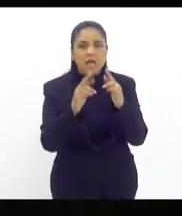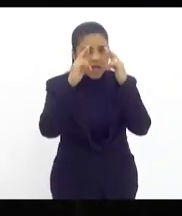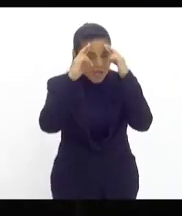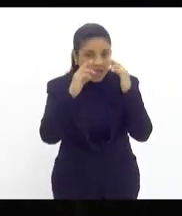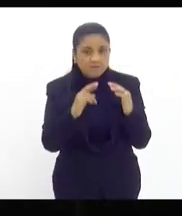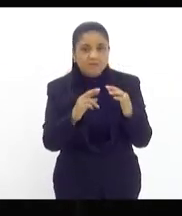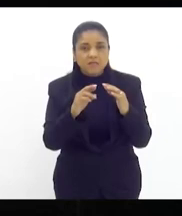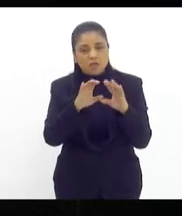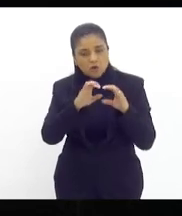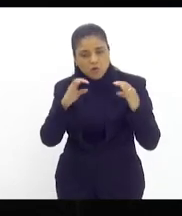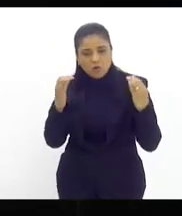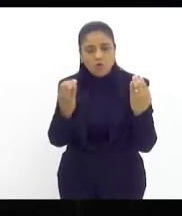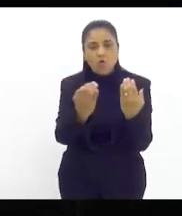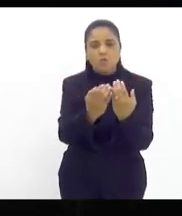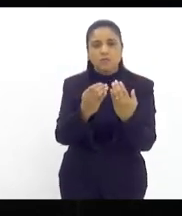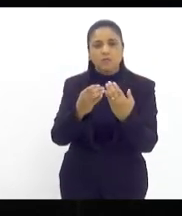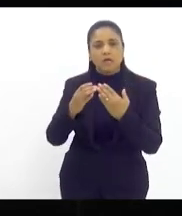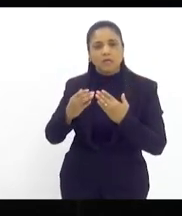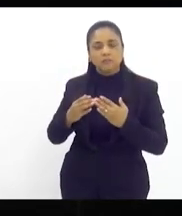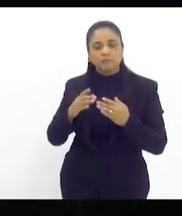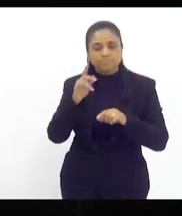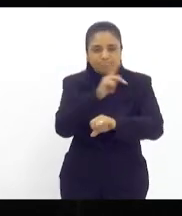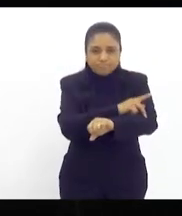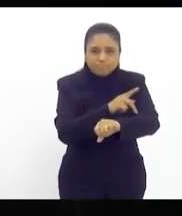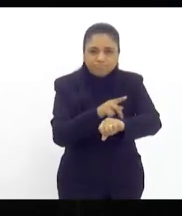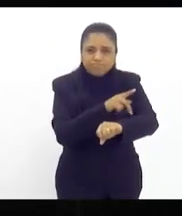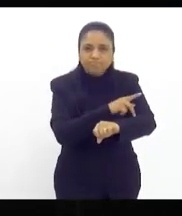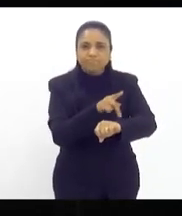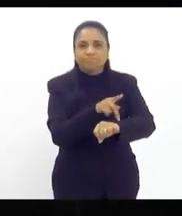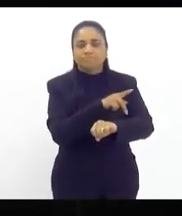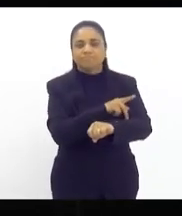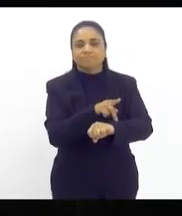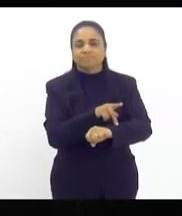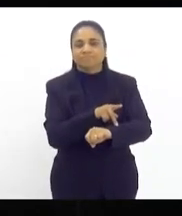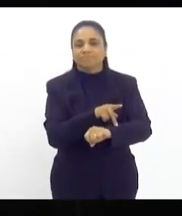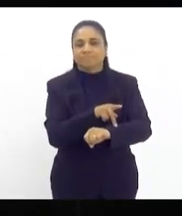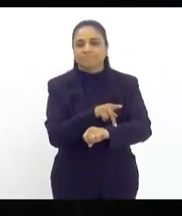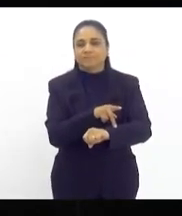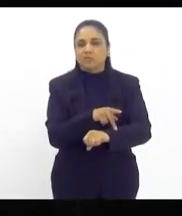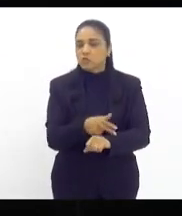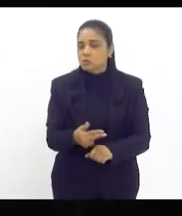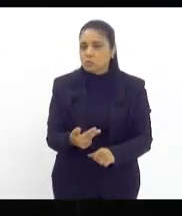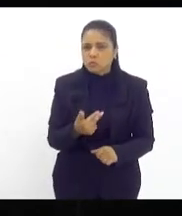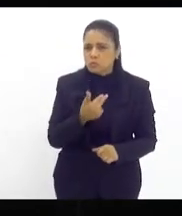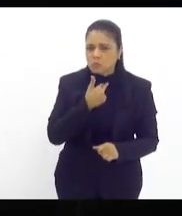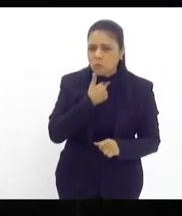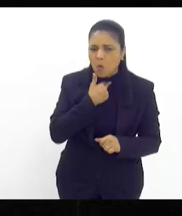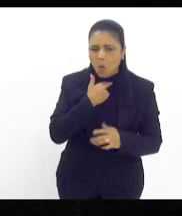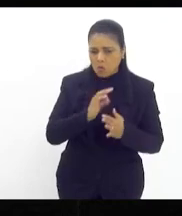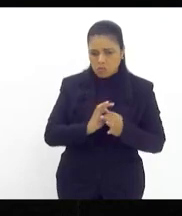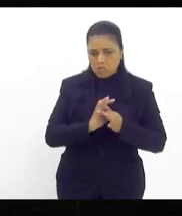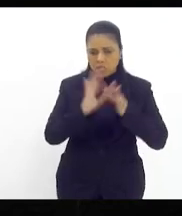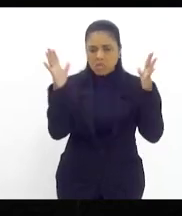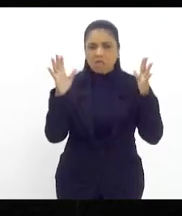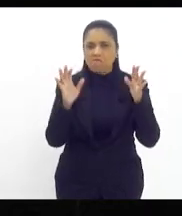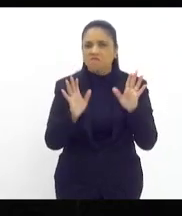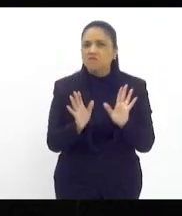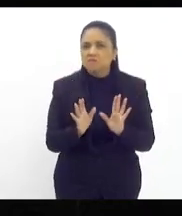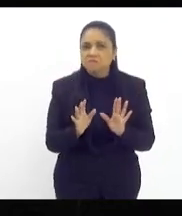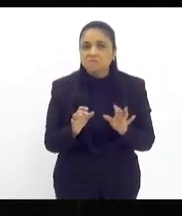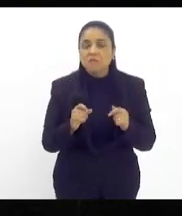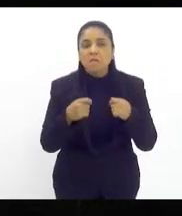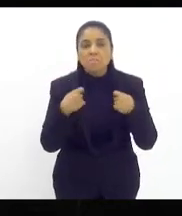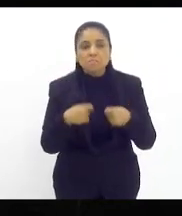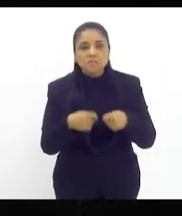respeitar a comunidade pedagógica isso não pode ser feito a esmo isso tem que ser feito